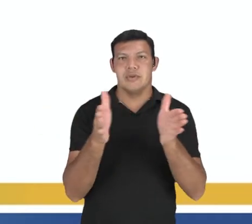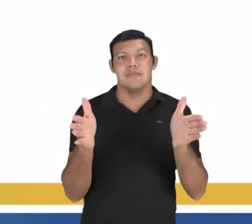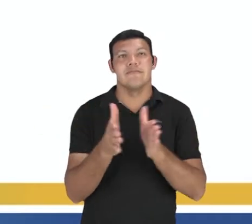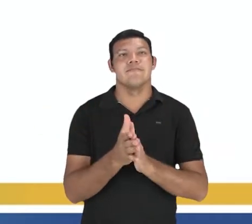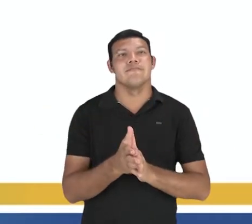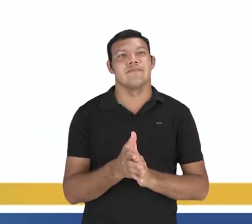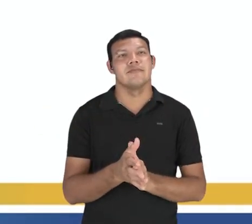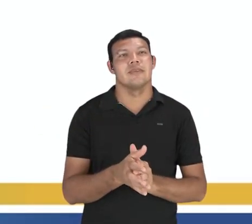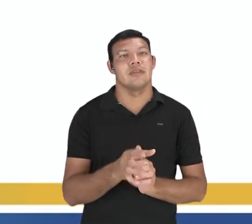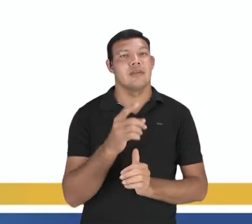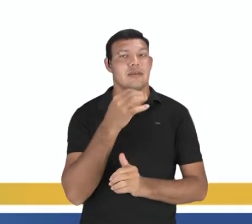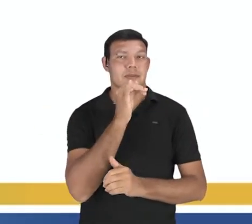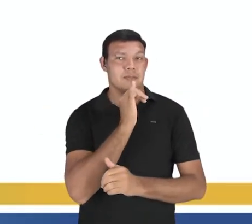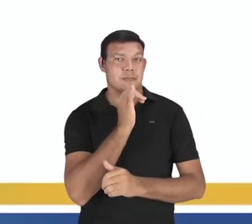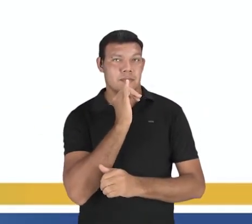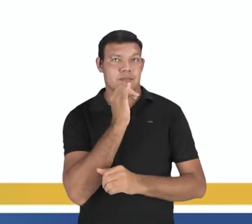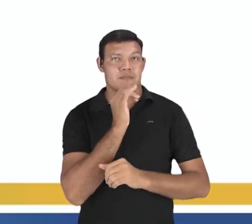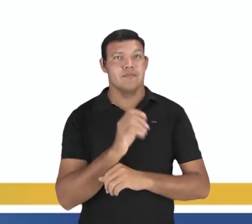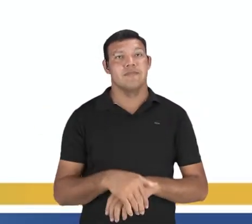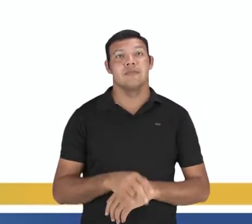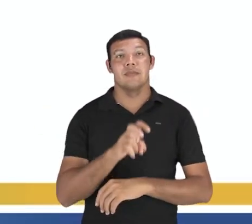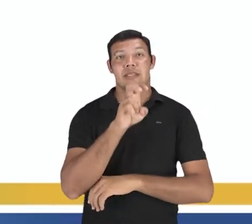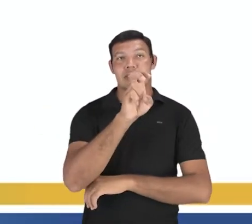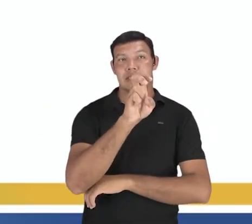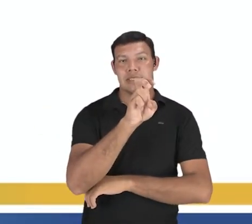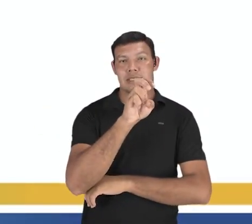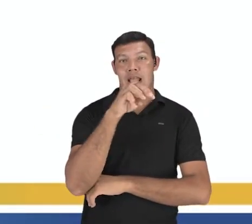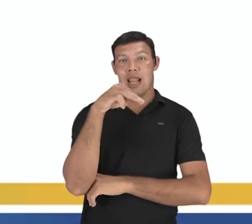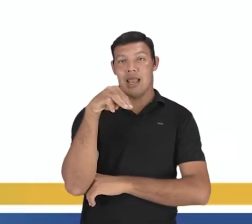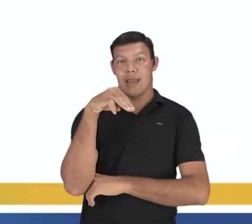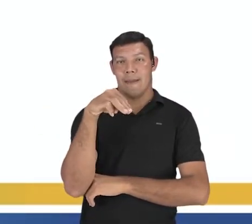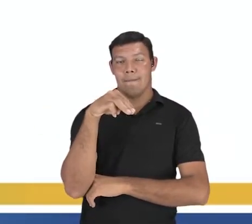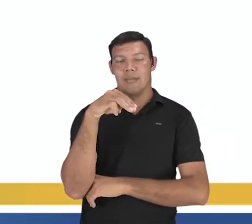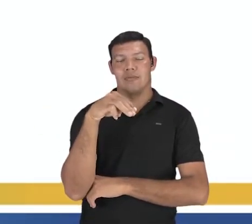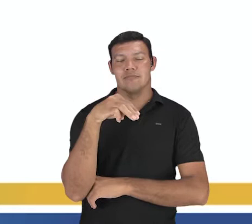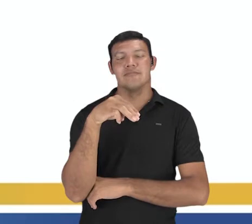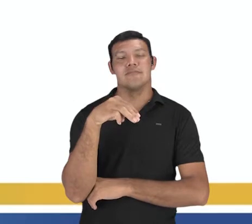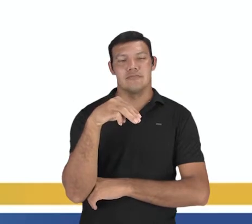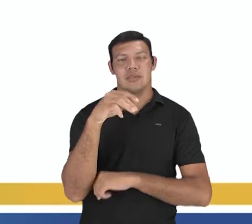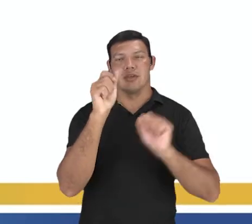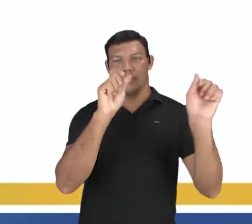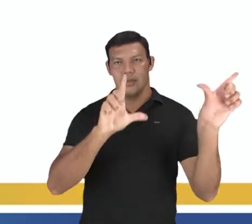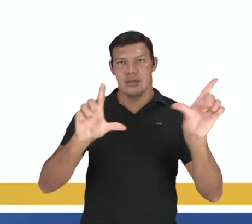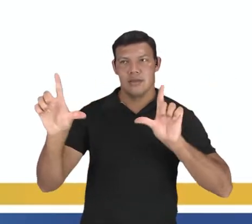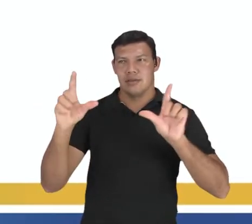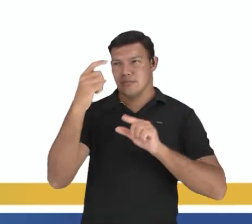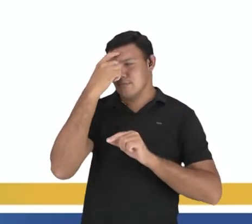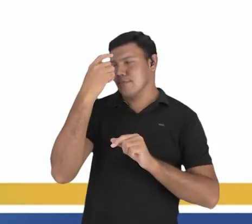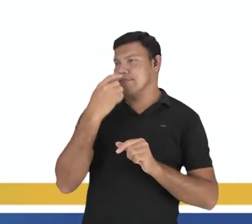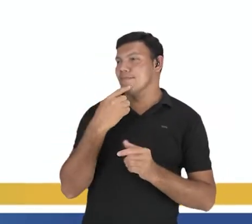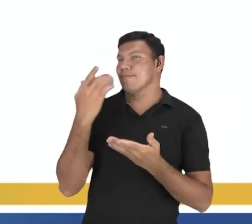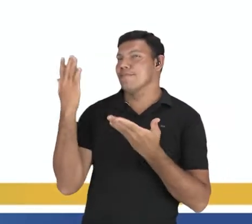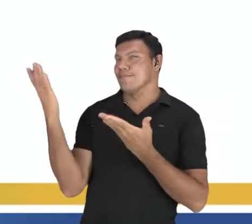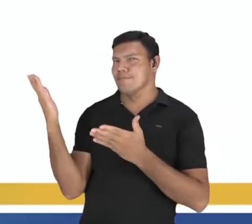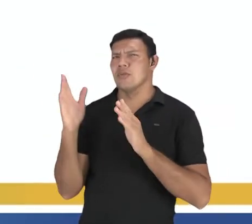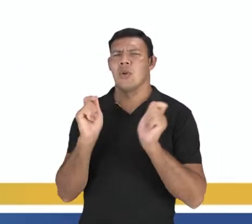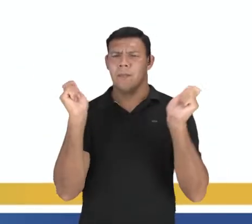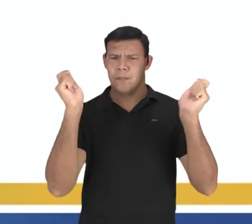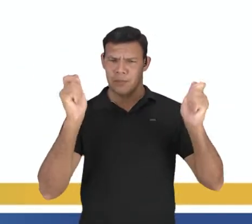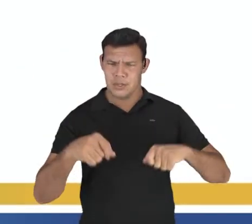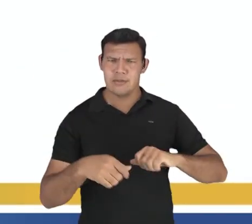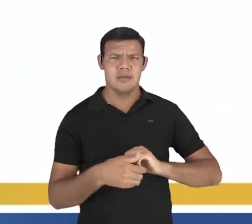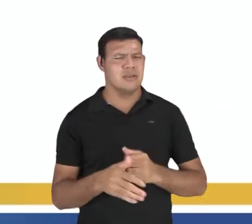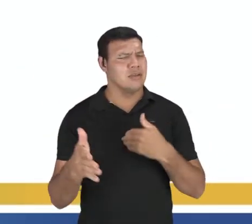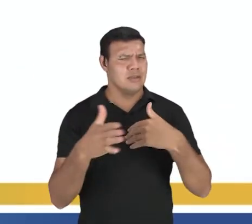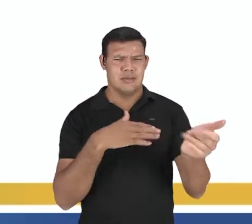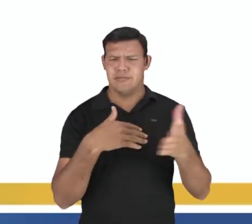converter 5 em outras Milagres bom a observar esse quadro mas podemos perceber que eu posso